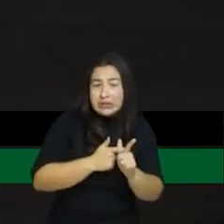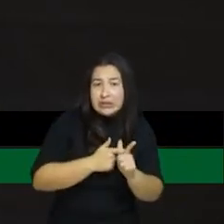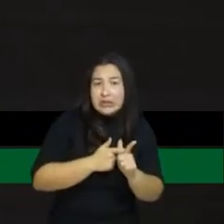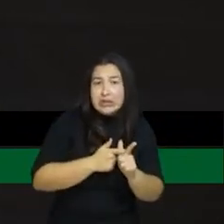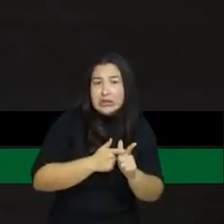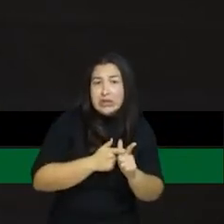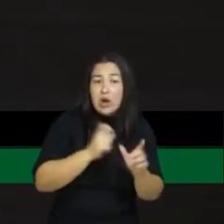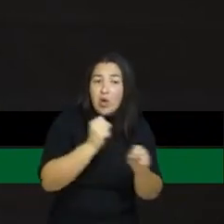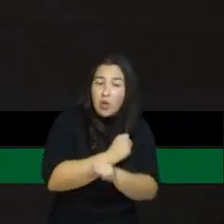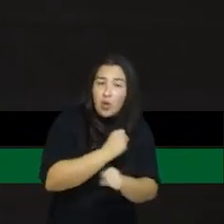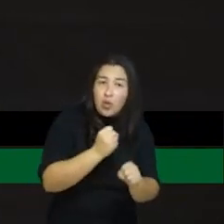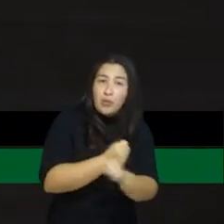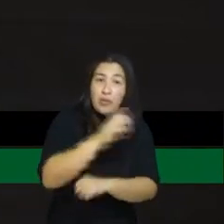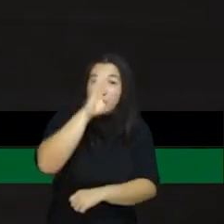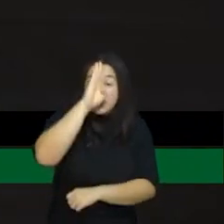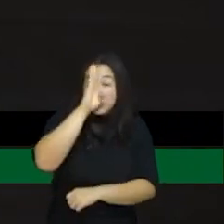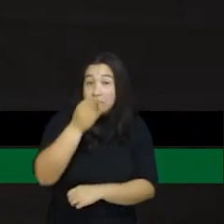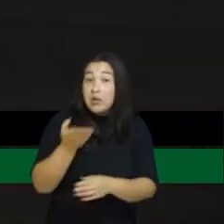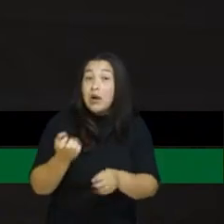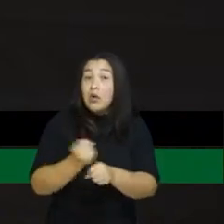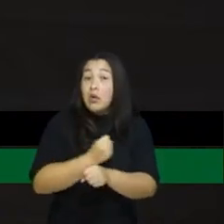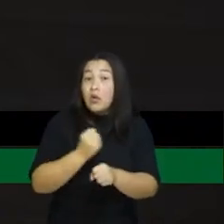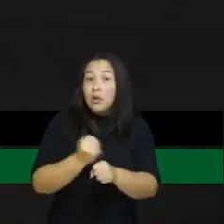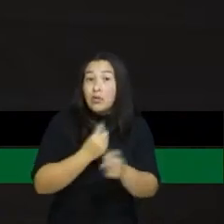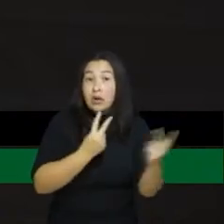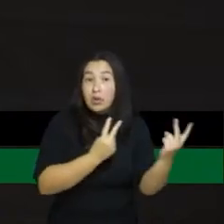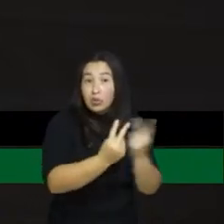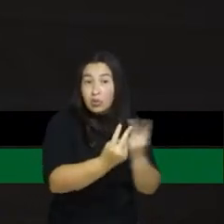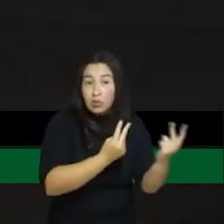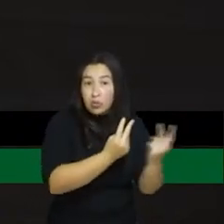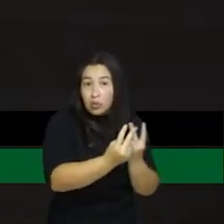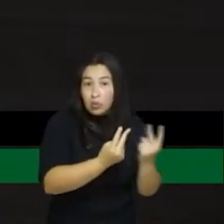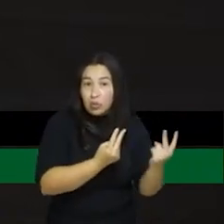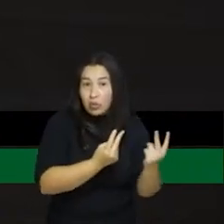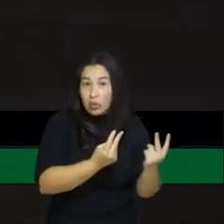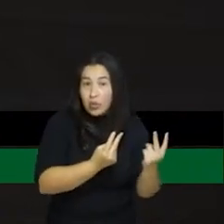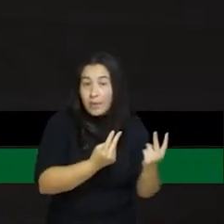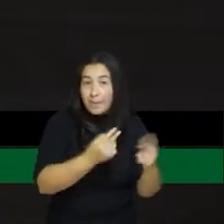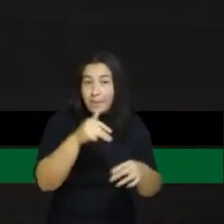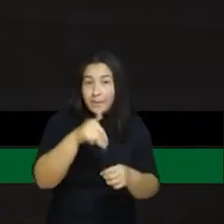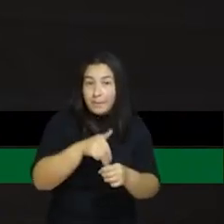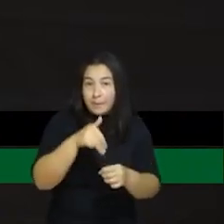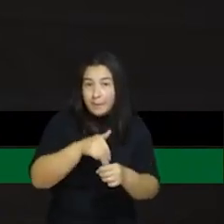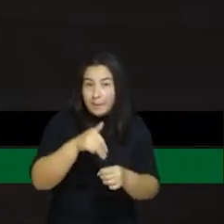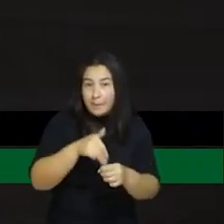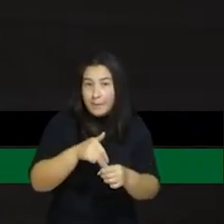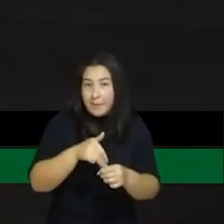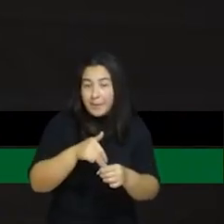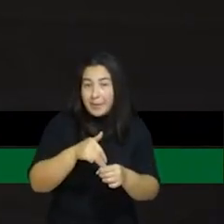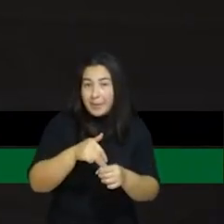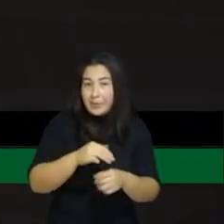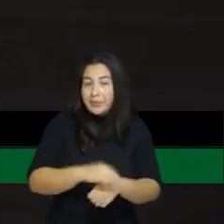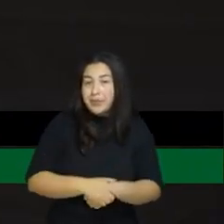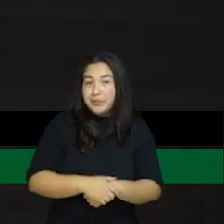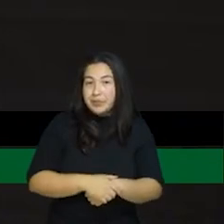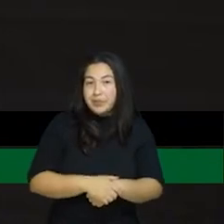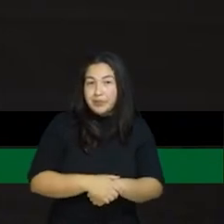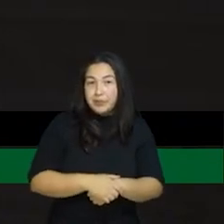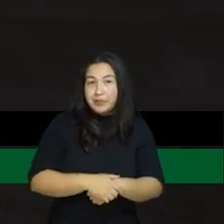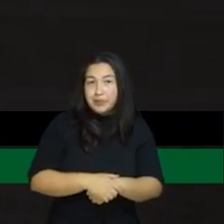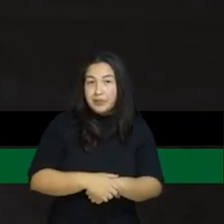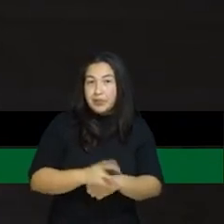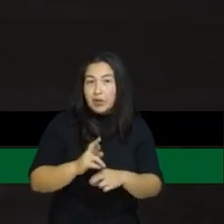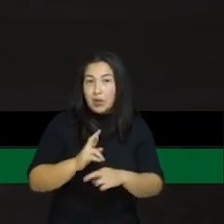a principal obra delas aqui, a duplicação do eixo municipal, do eixo urbano da Rua